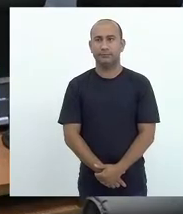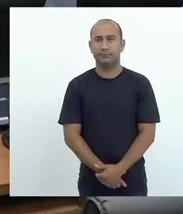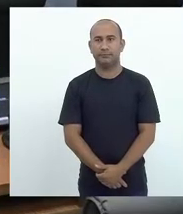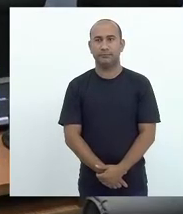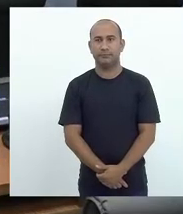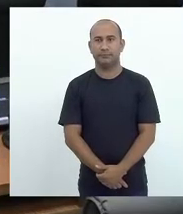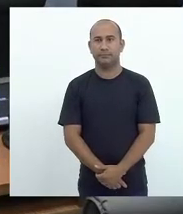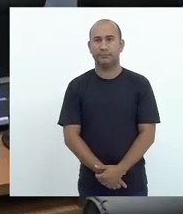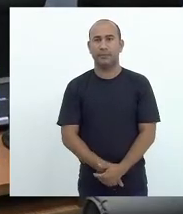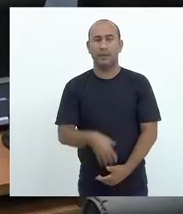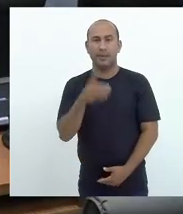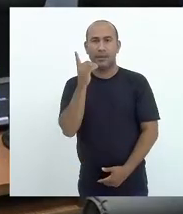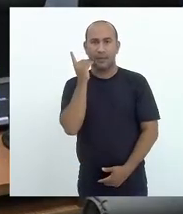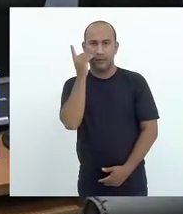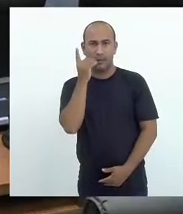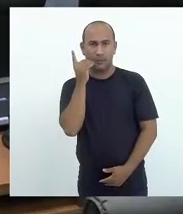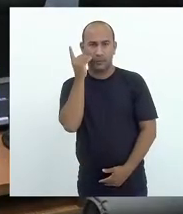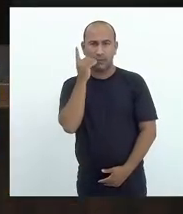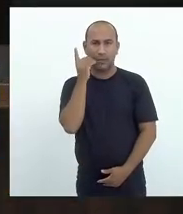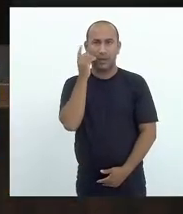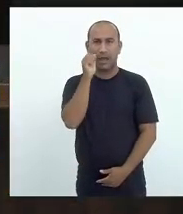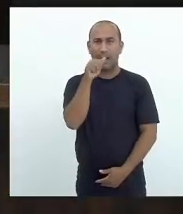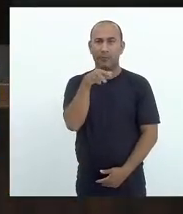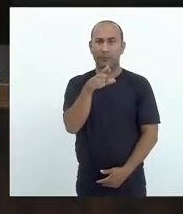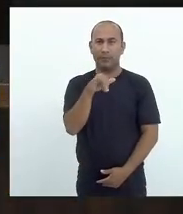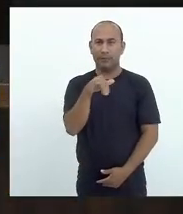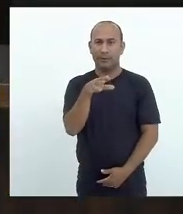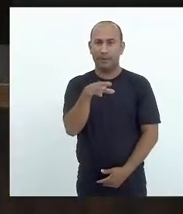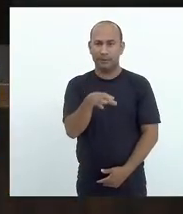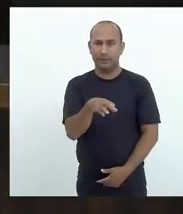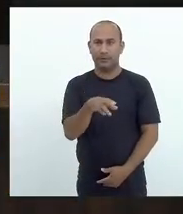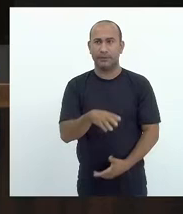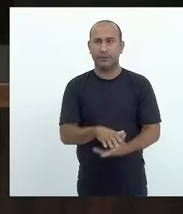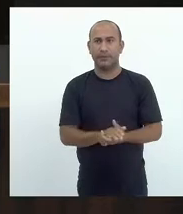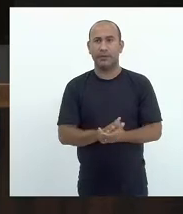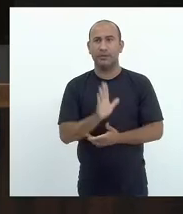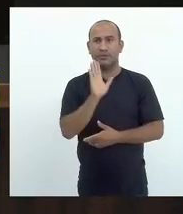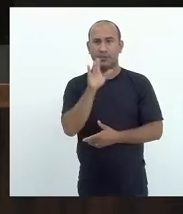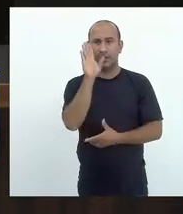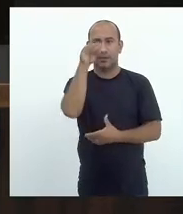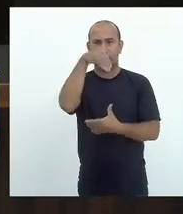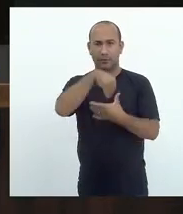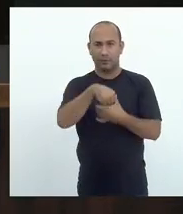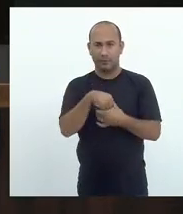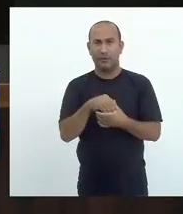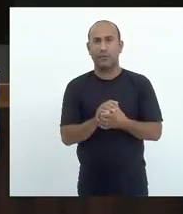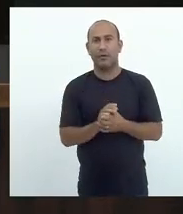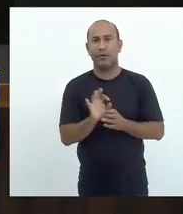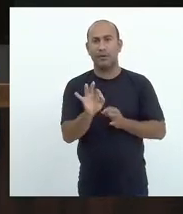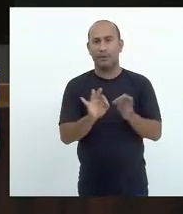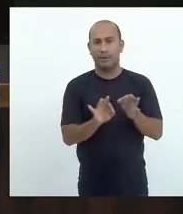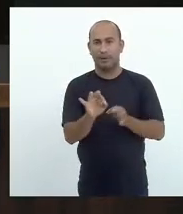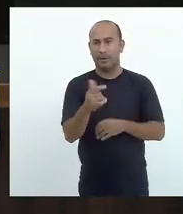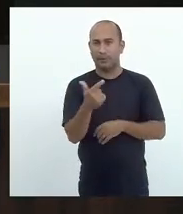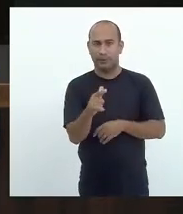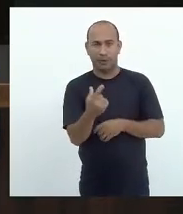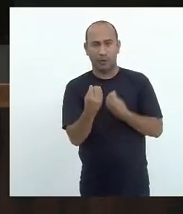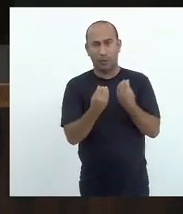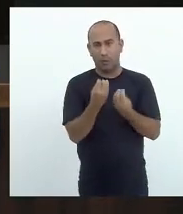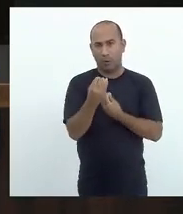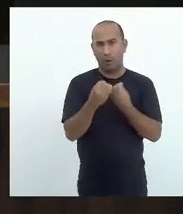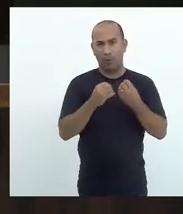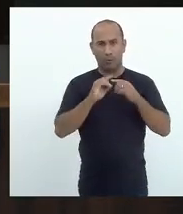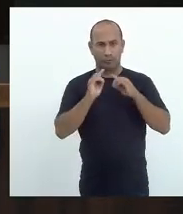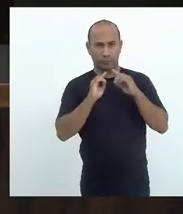O deputado Amorim, Rodrigo Amorim, já está em votação. O projeto não tem como discutir.